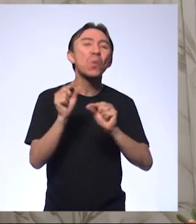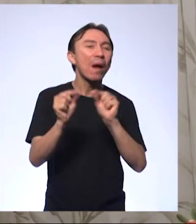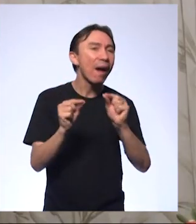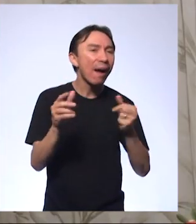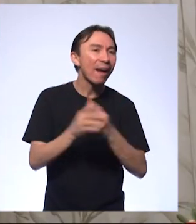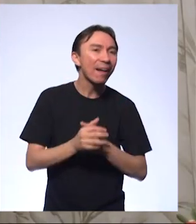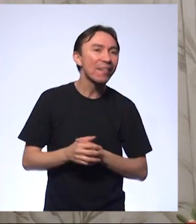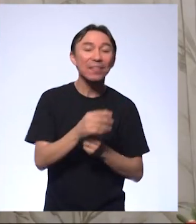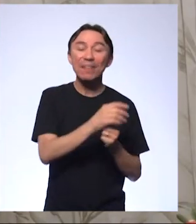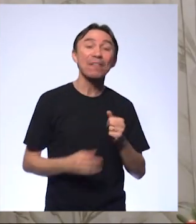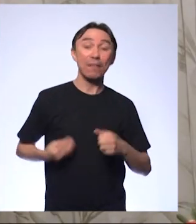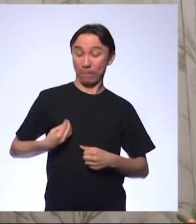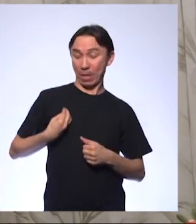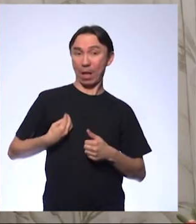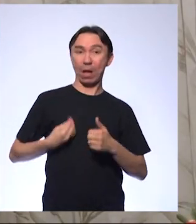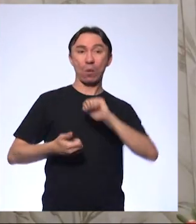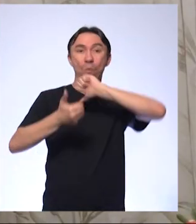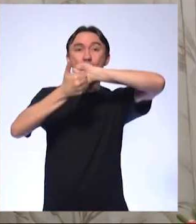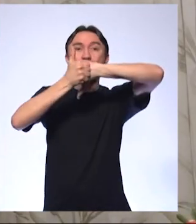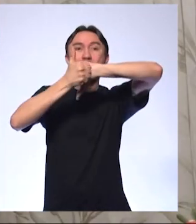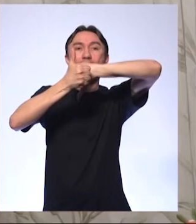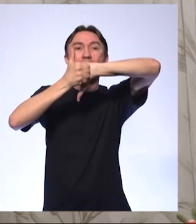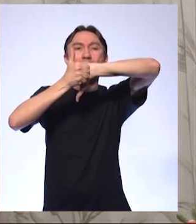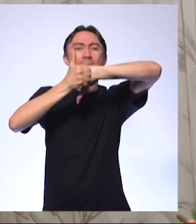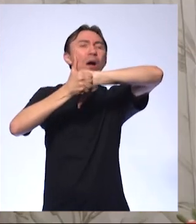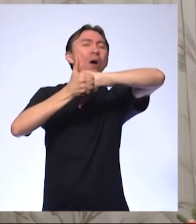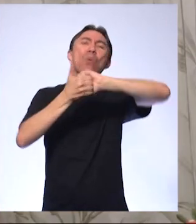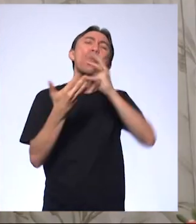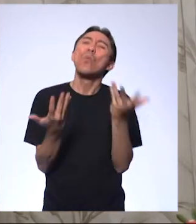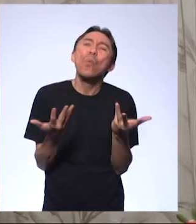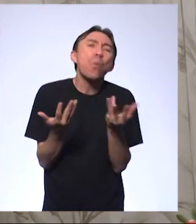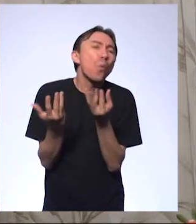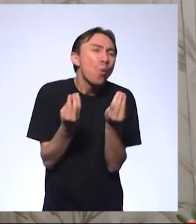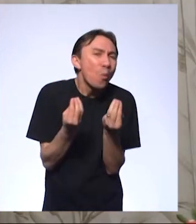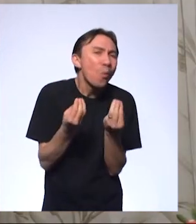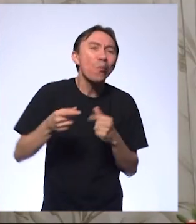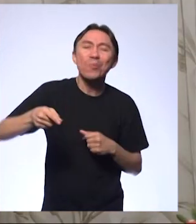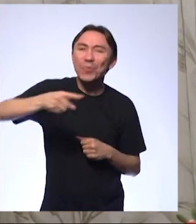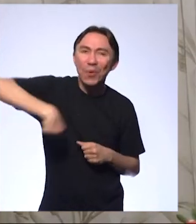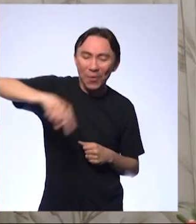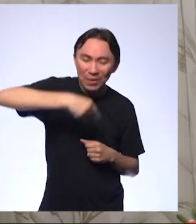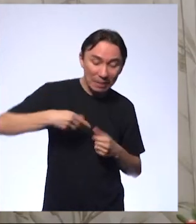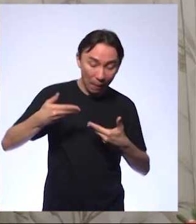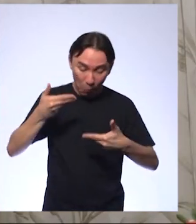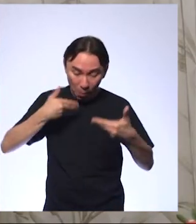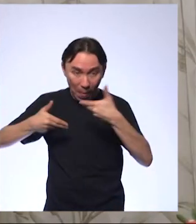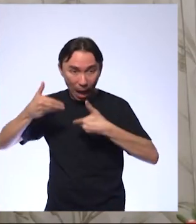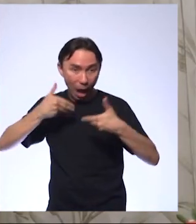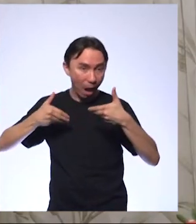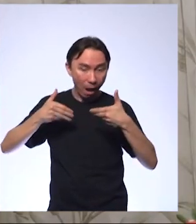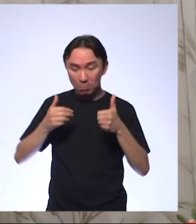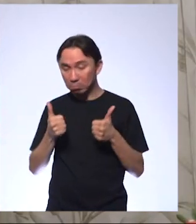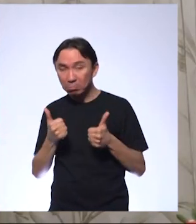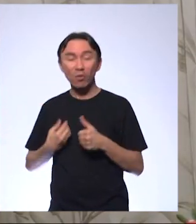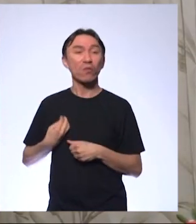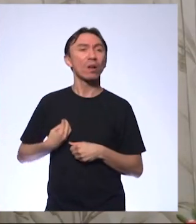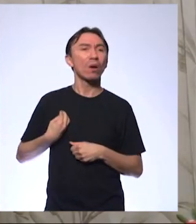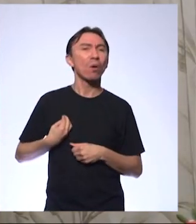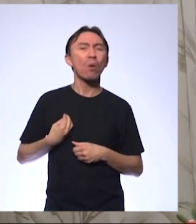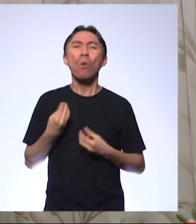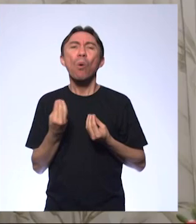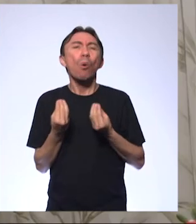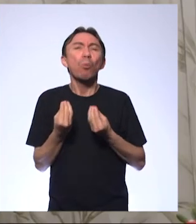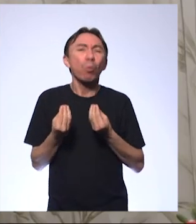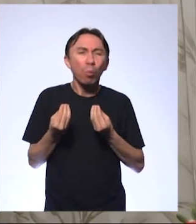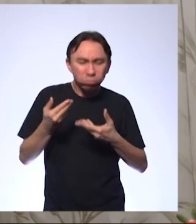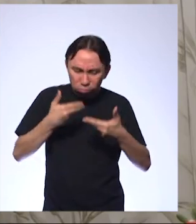sobre qualidade de vida. Ou seja, sobre como a gente pode cuidar de nós mesmos, a gente pode ter um autocuidado para